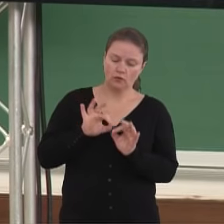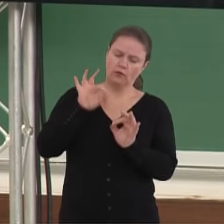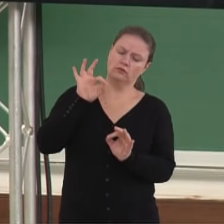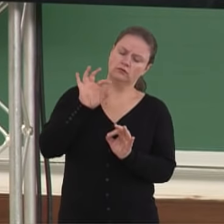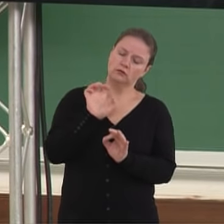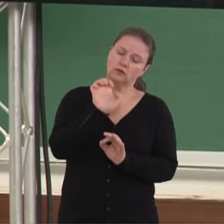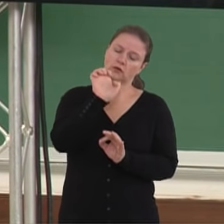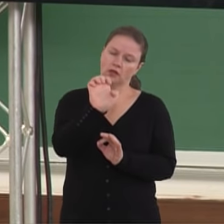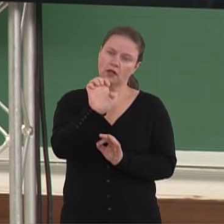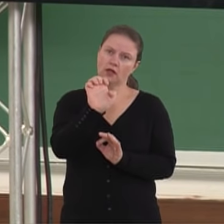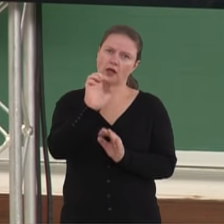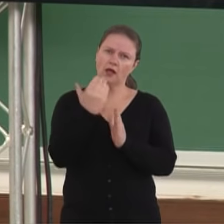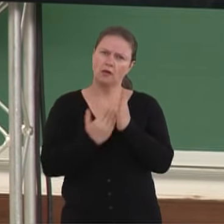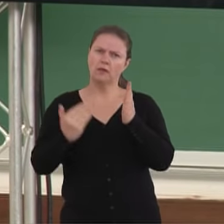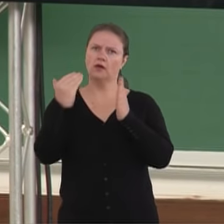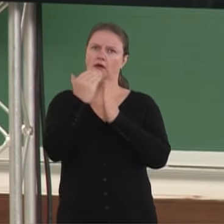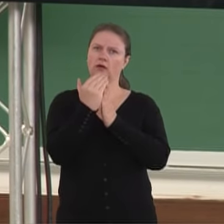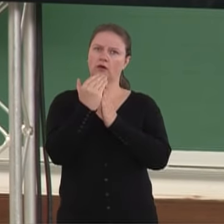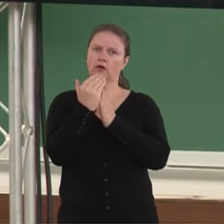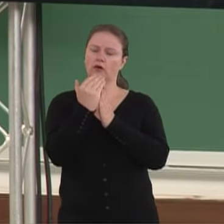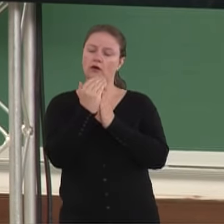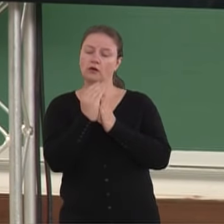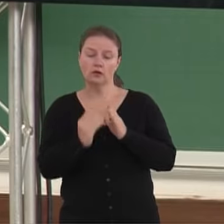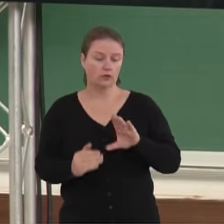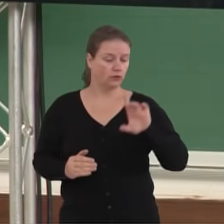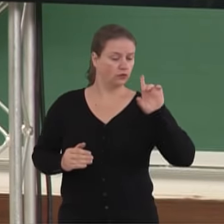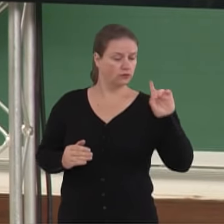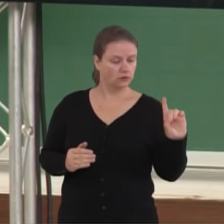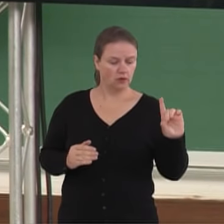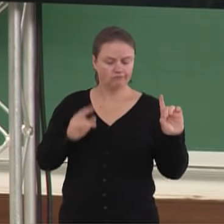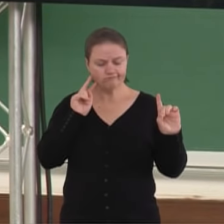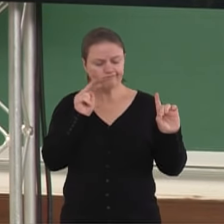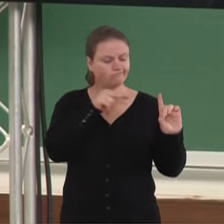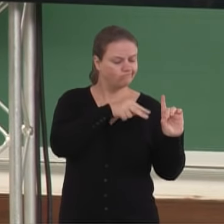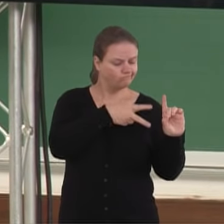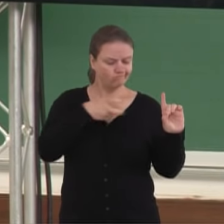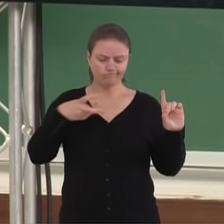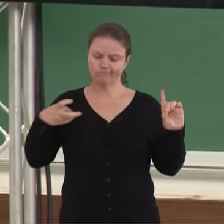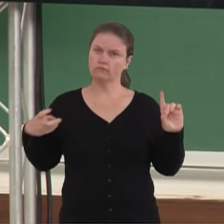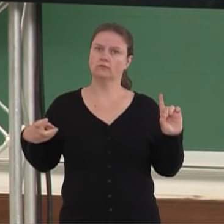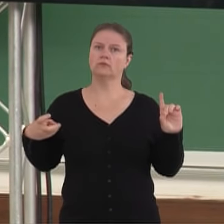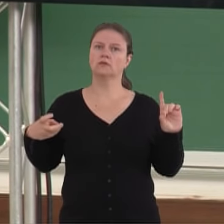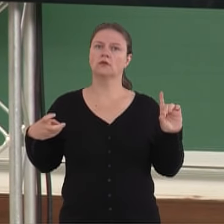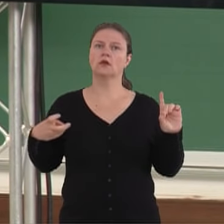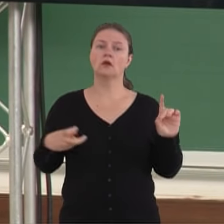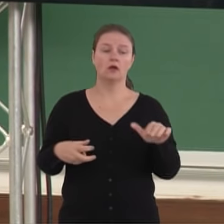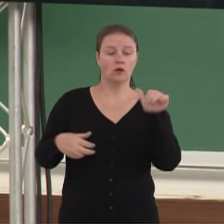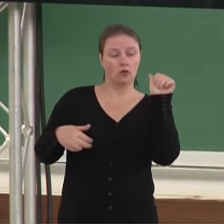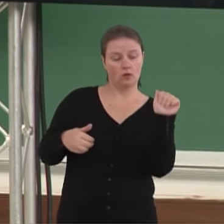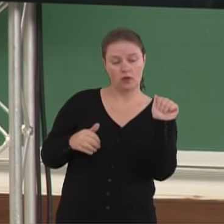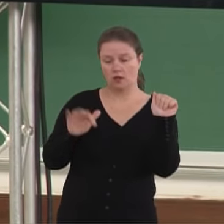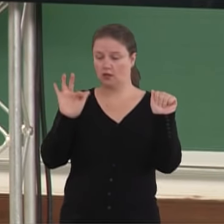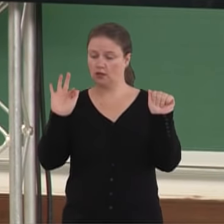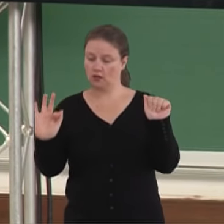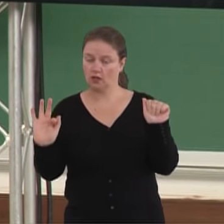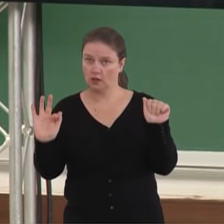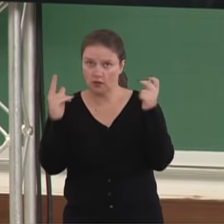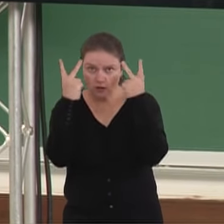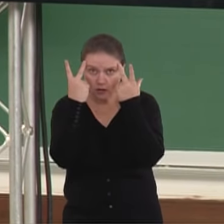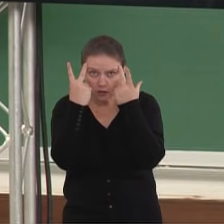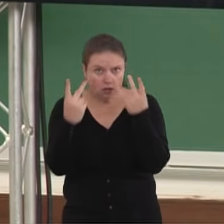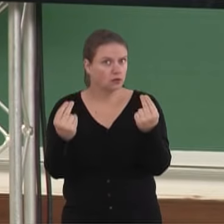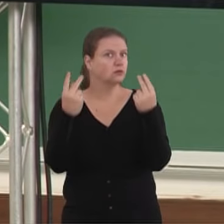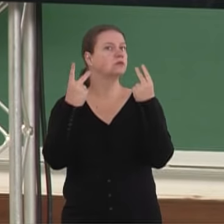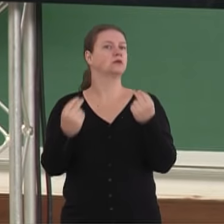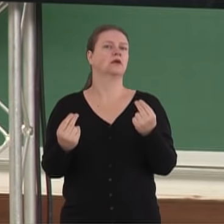é maior que o ponto D? Então, eu vou olhar aqui na reta numérica. Os pontos A e F são naturais?